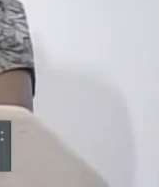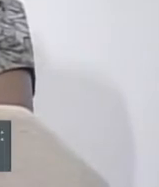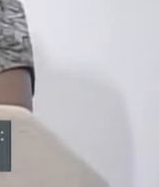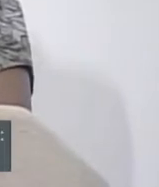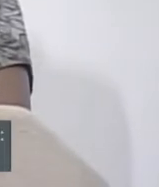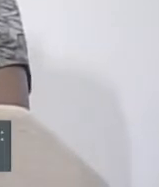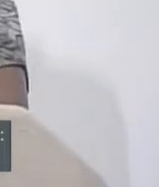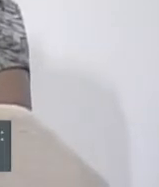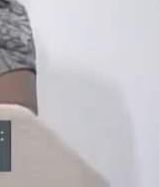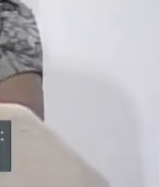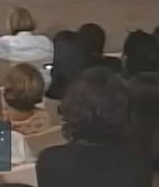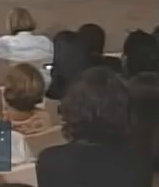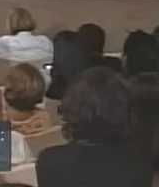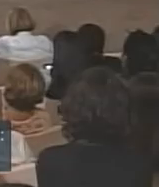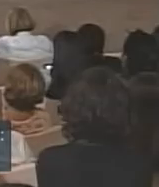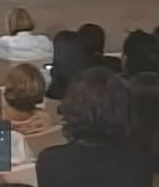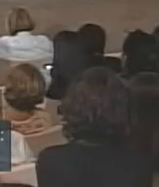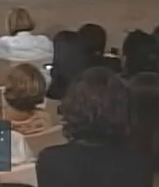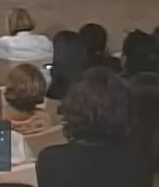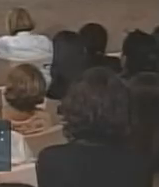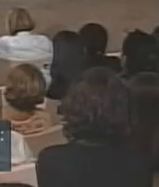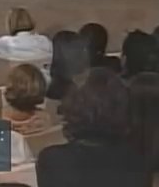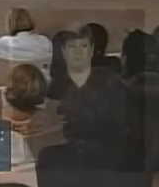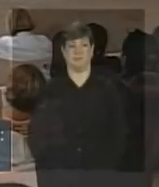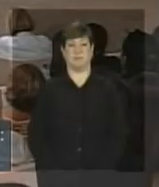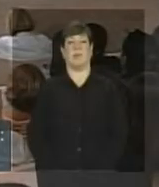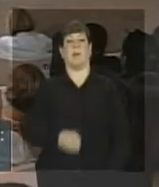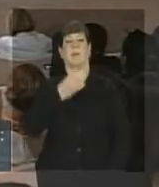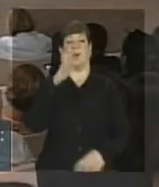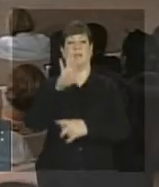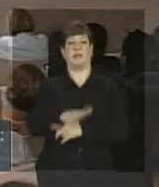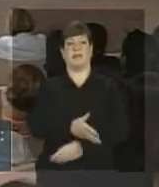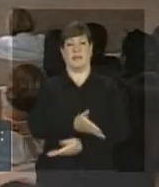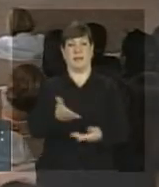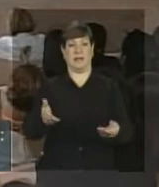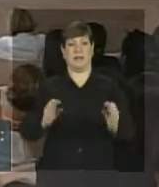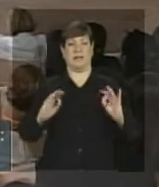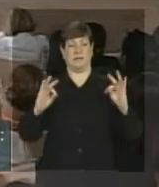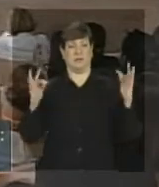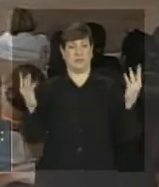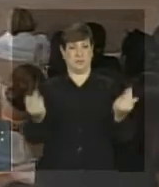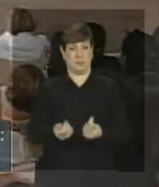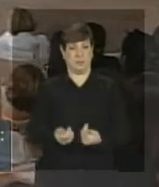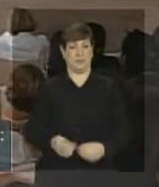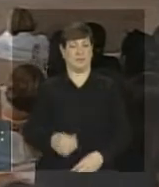Eleonora Menicucci. Boa tarde a todas e todos.